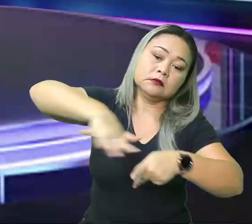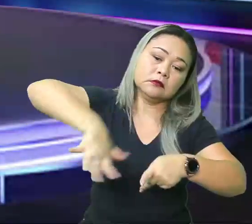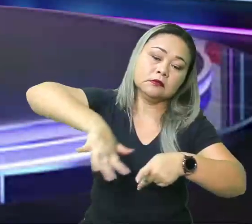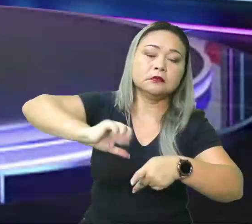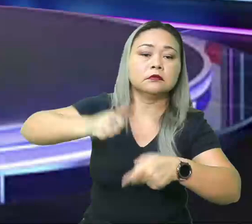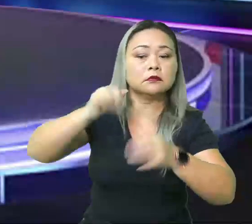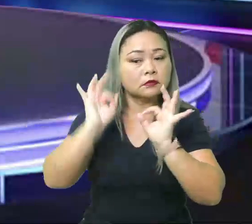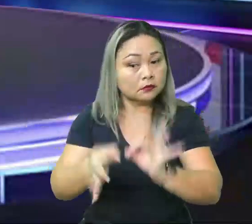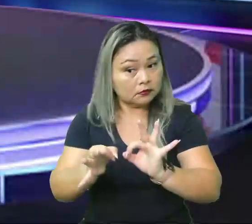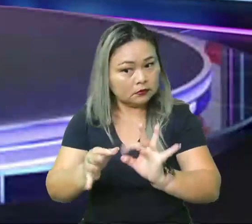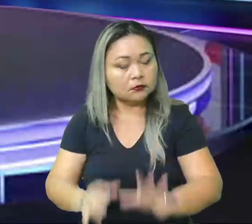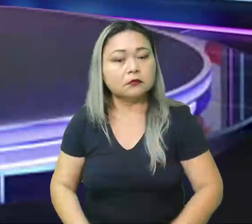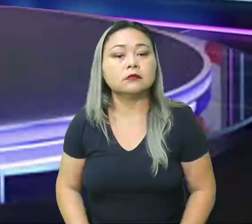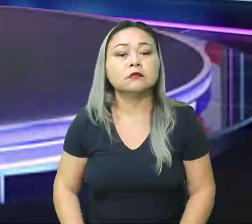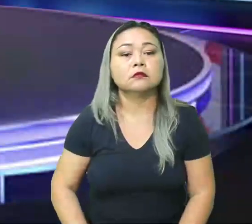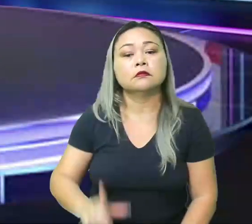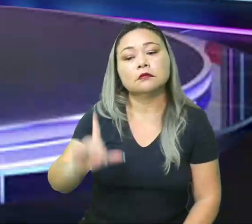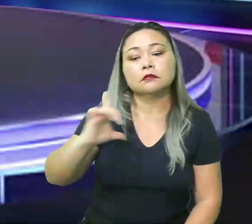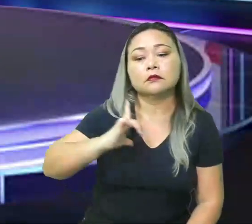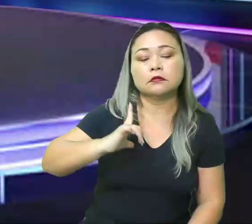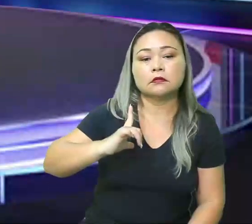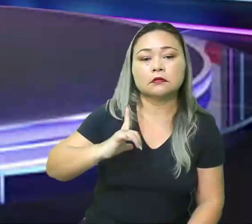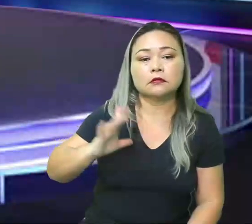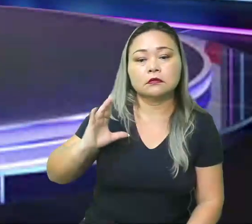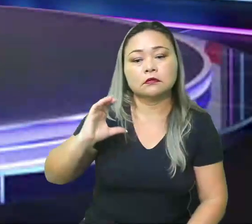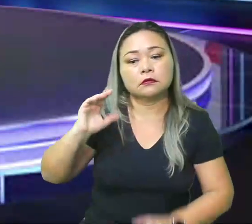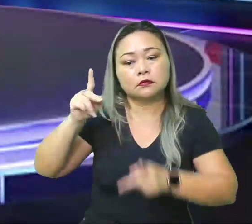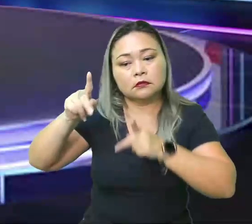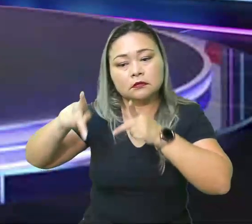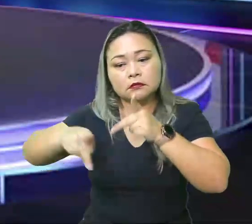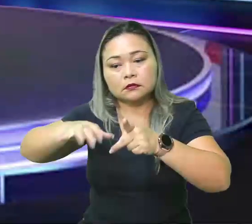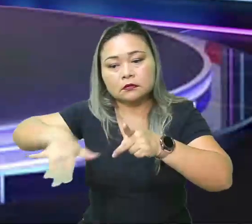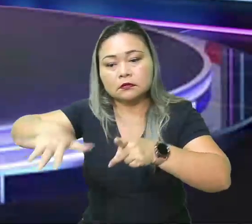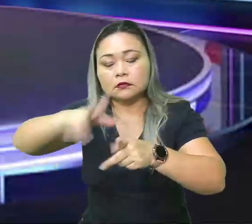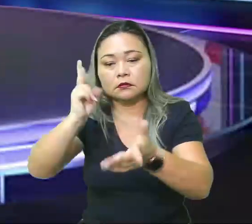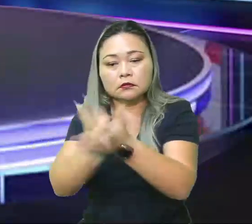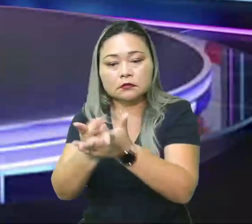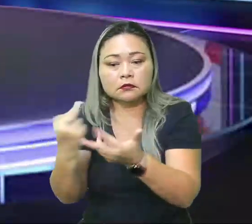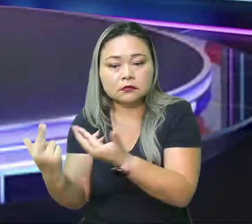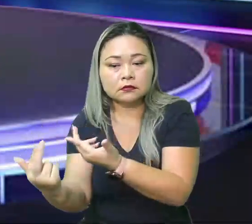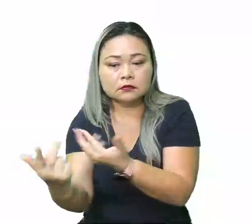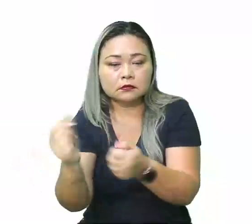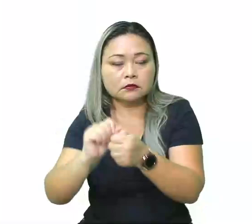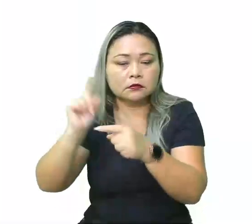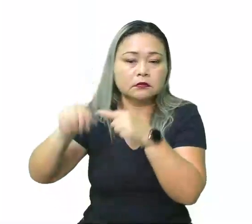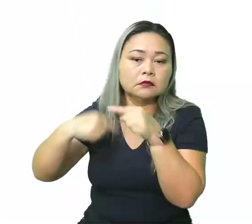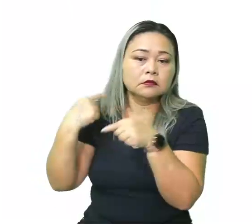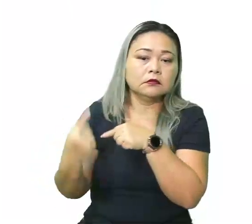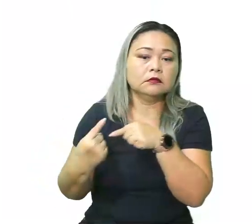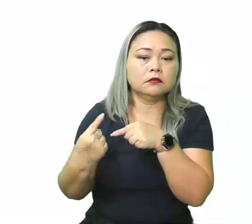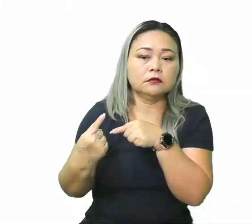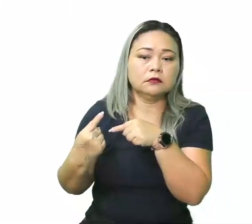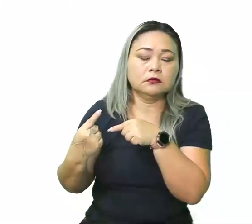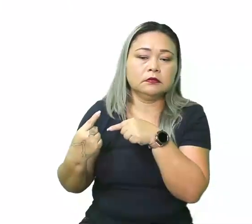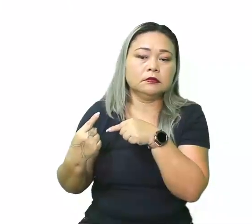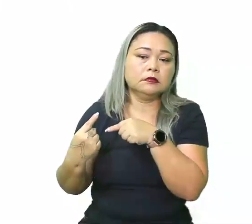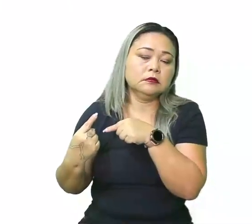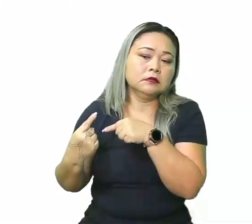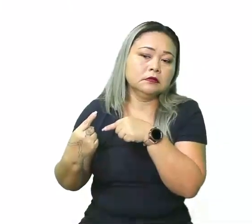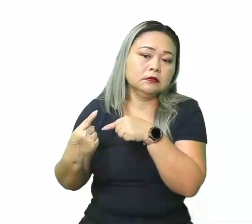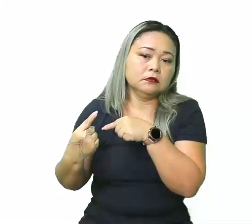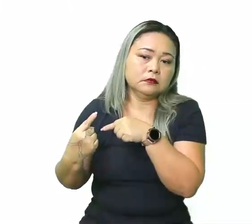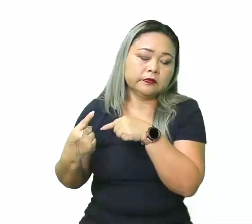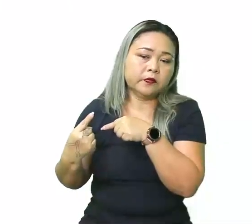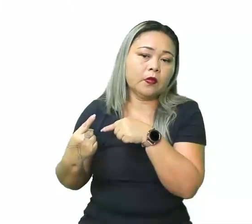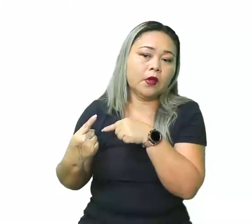população, certo? Então, você tem aí população, e aí, em sequência, vamos lá para o textinho. Você